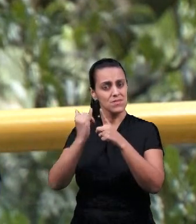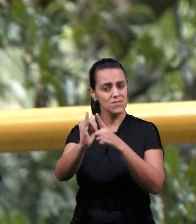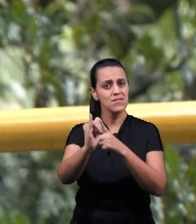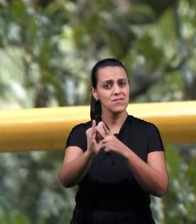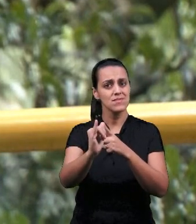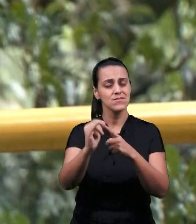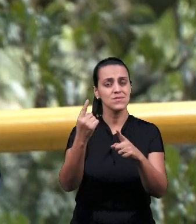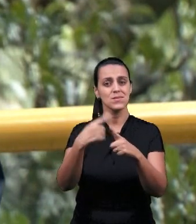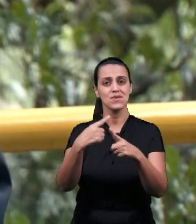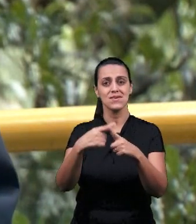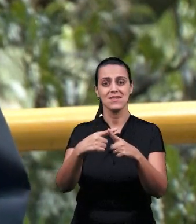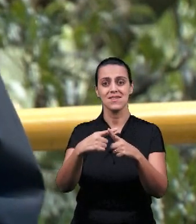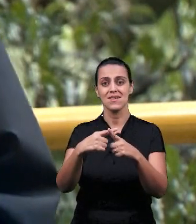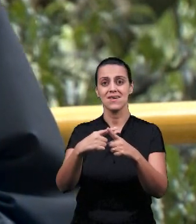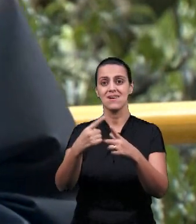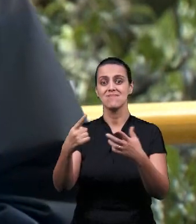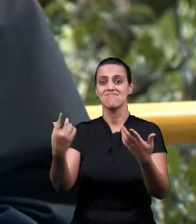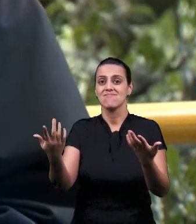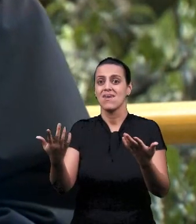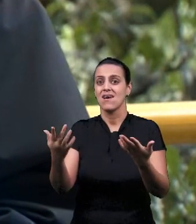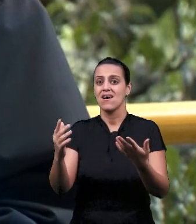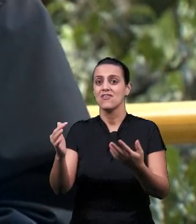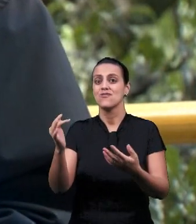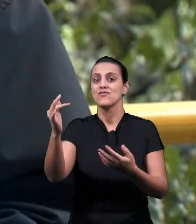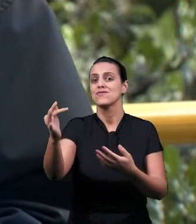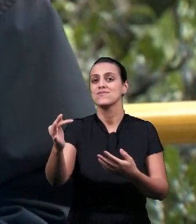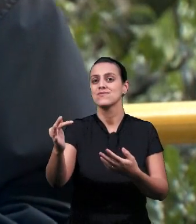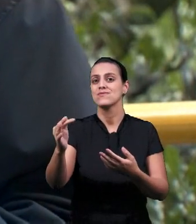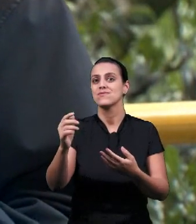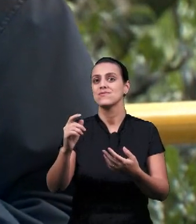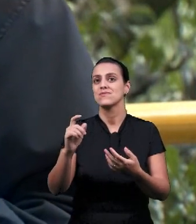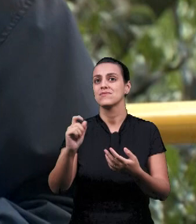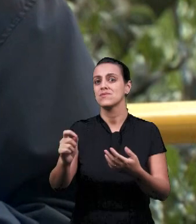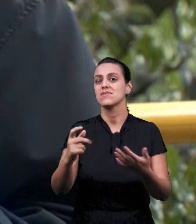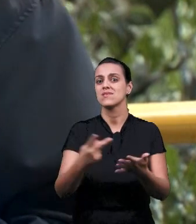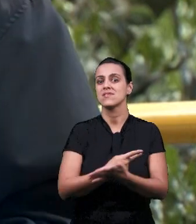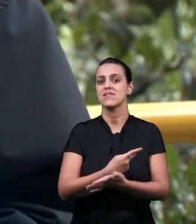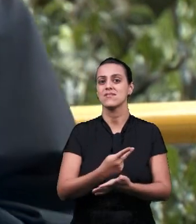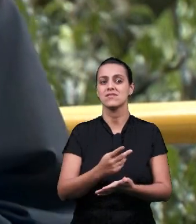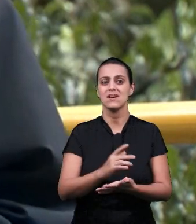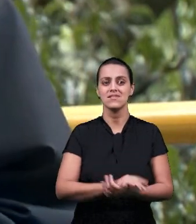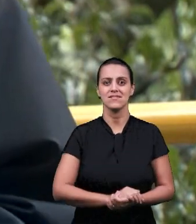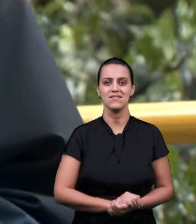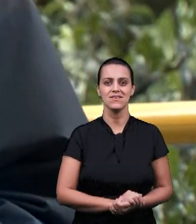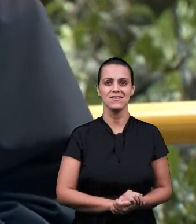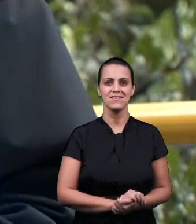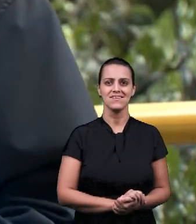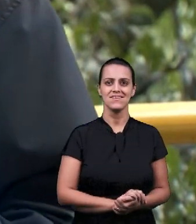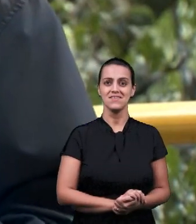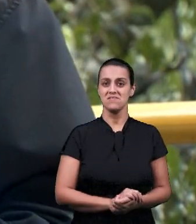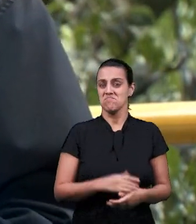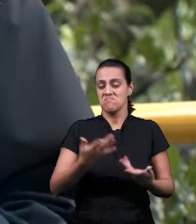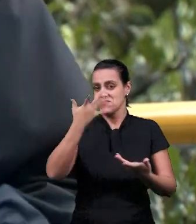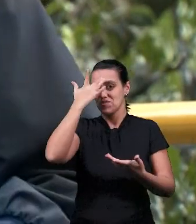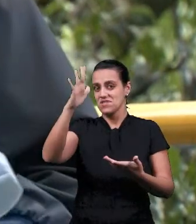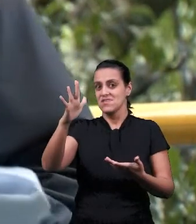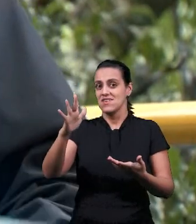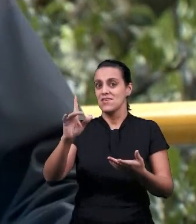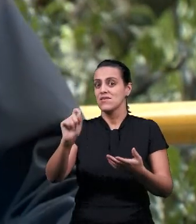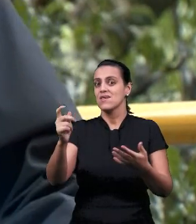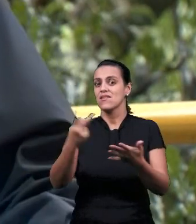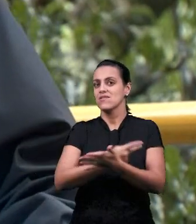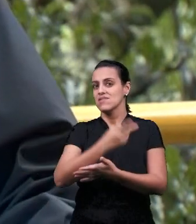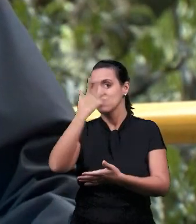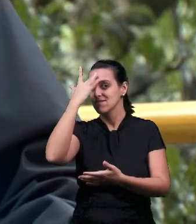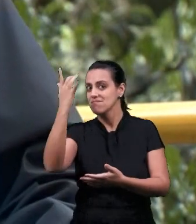amanhã, um menino quiser assim, eu não sei se vem. Então nós estamos diante do grande desafio da